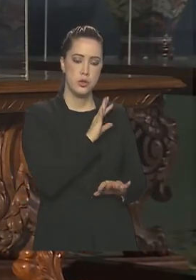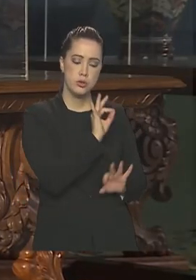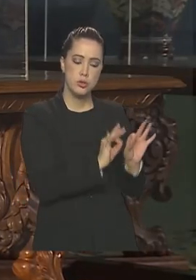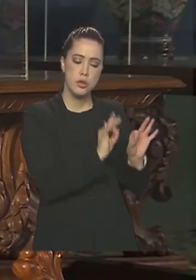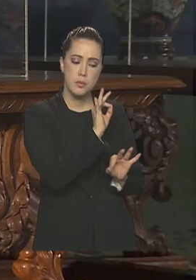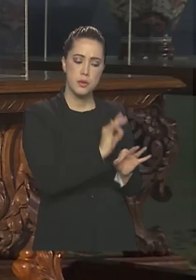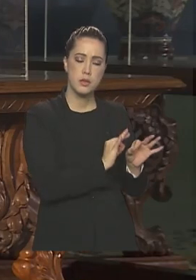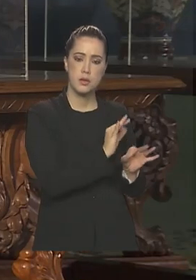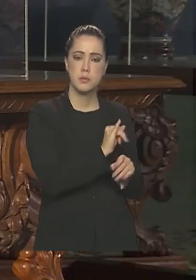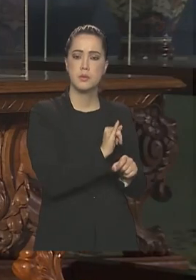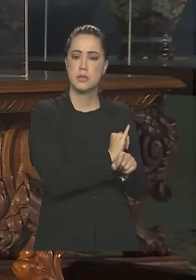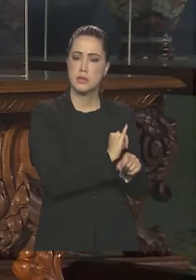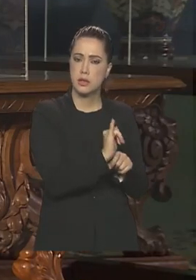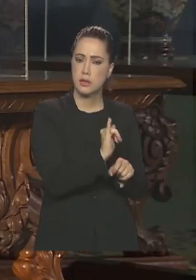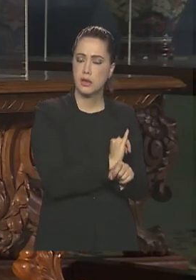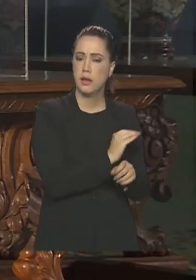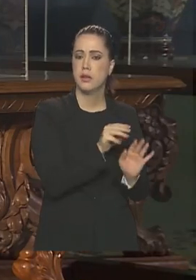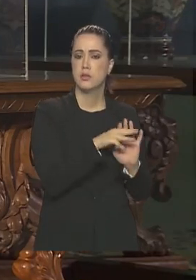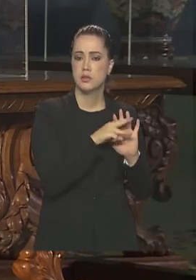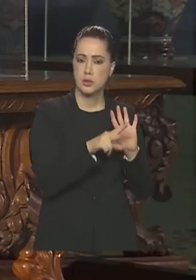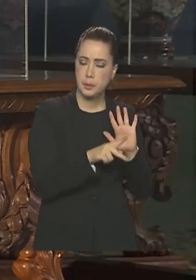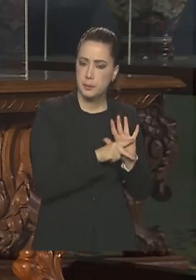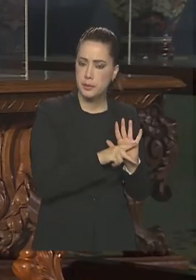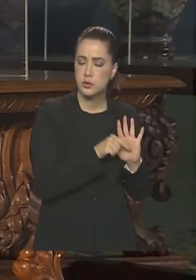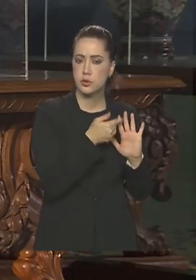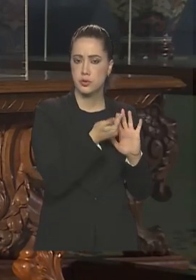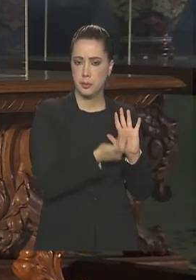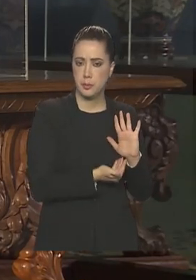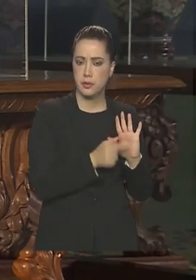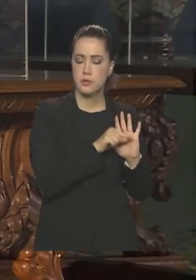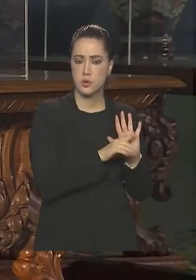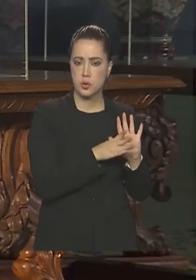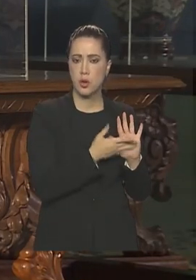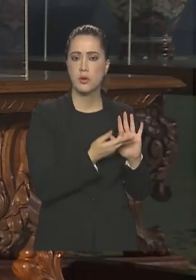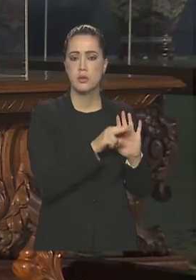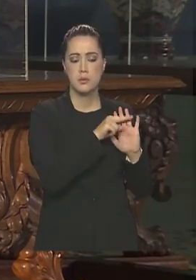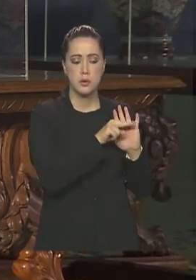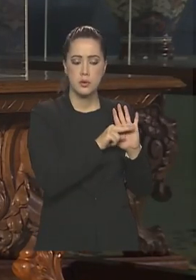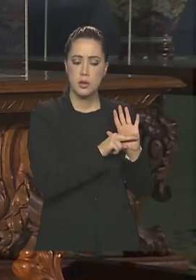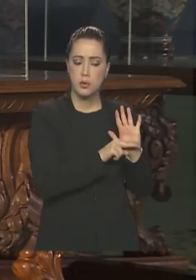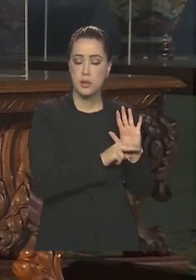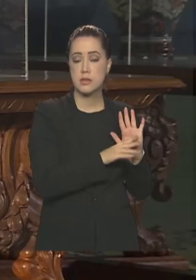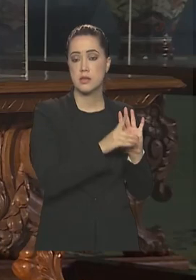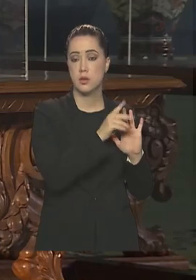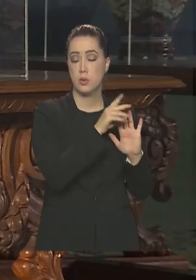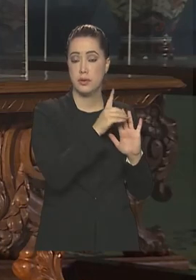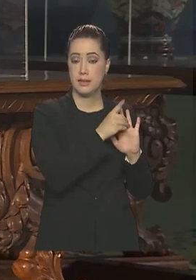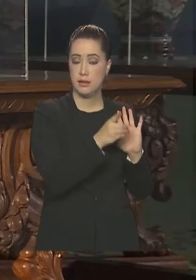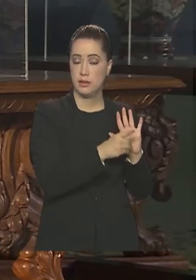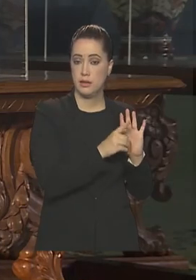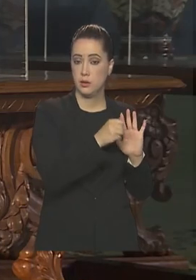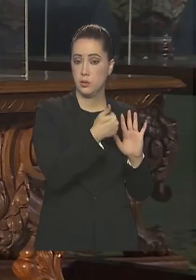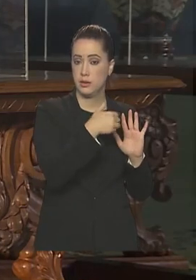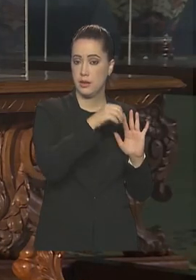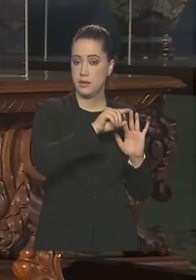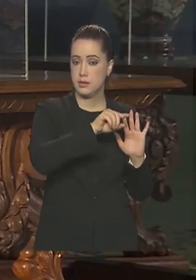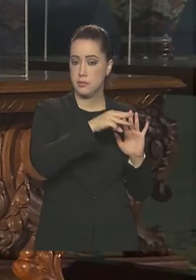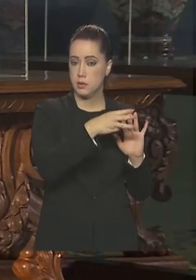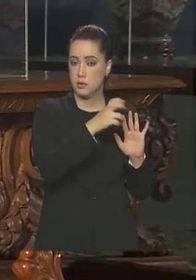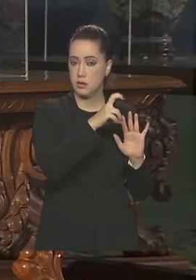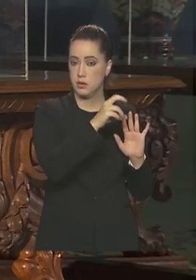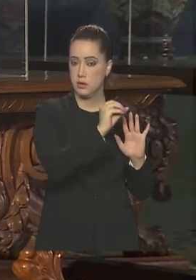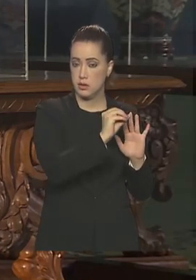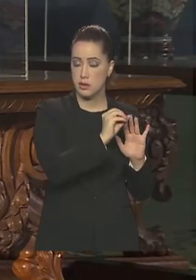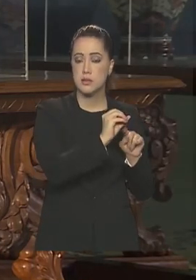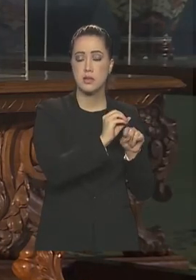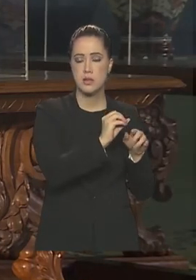a conta Covid, tivemos a regulação da conta Covid pelo decreto 10.350, que previu